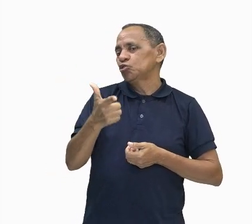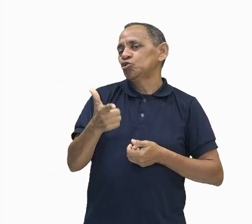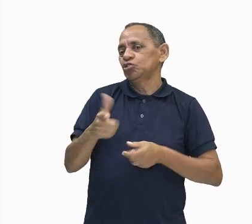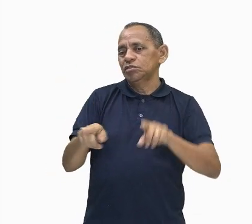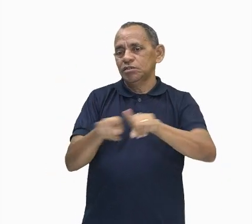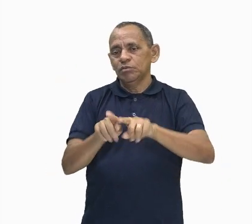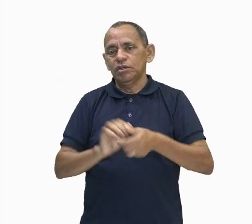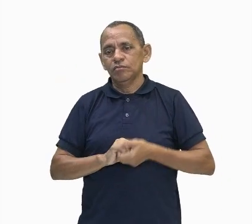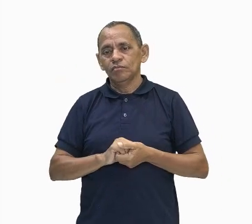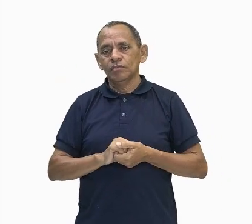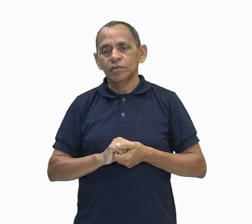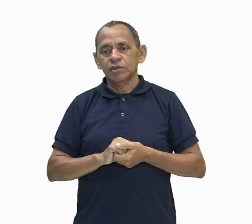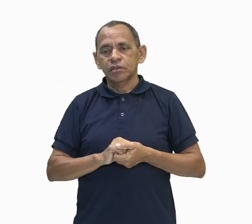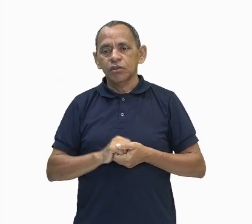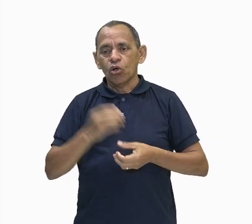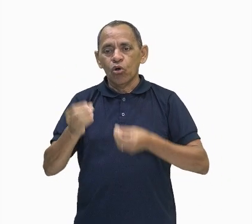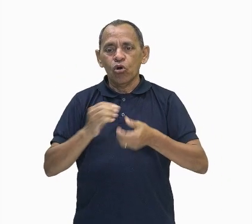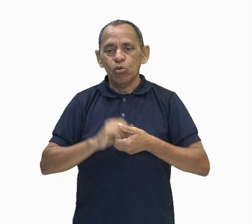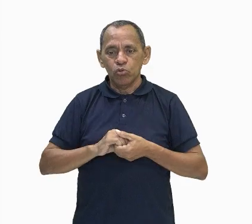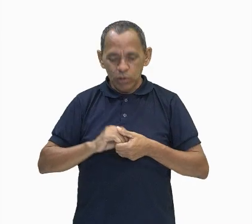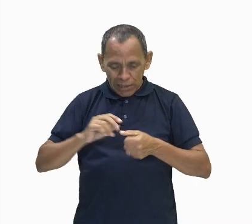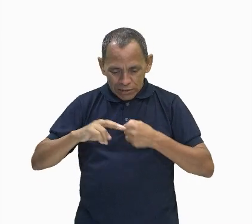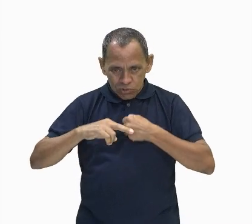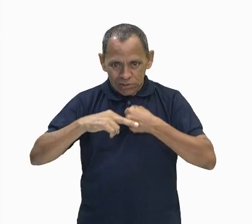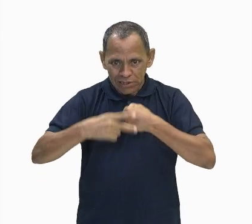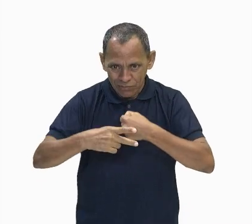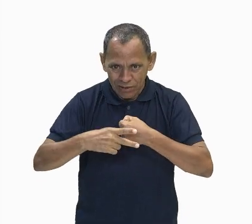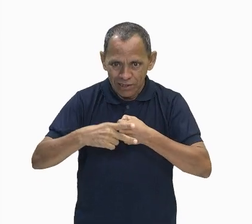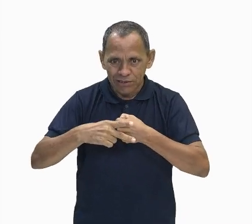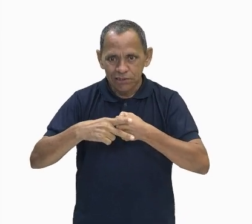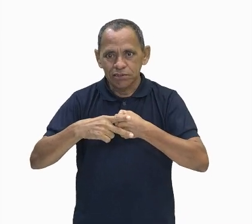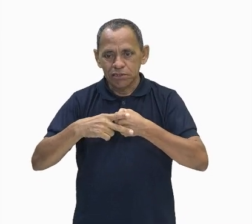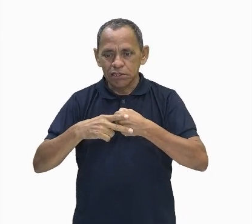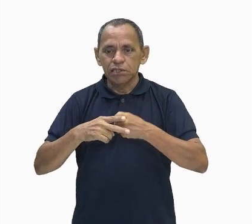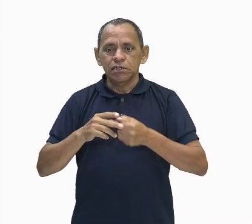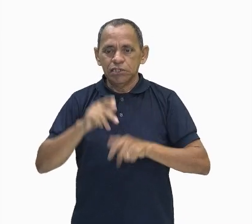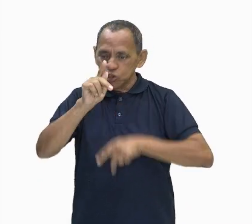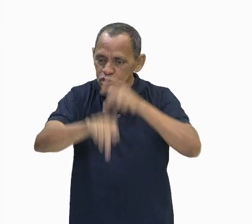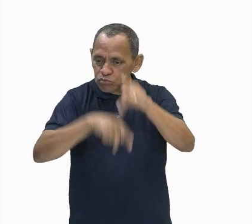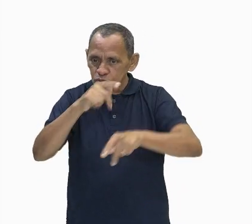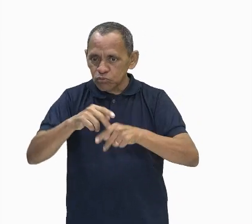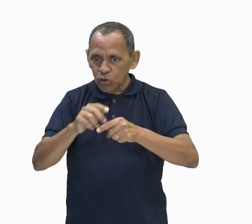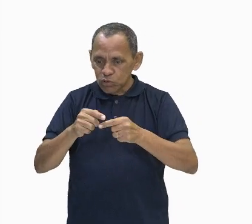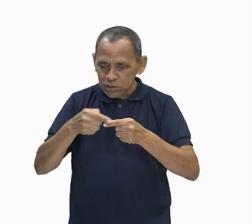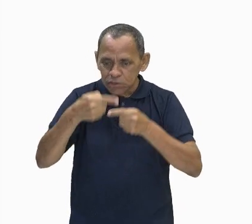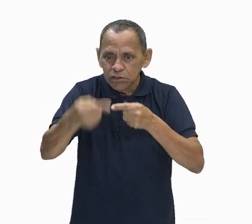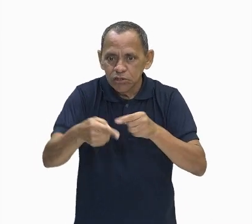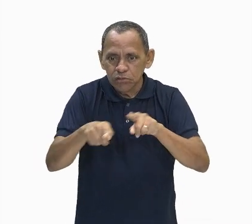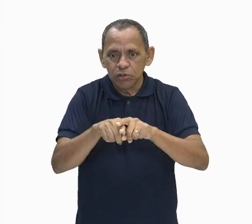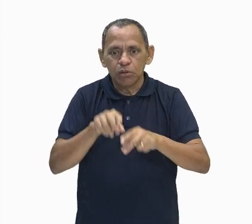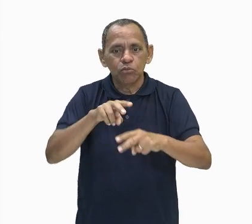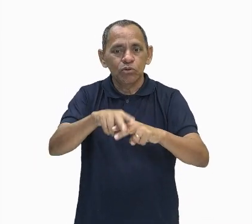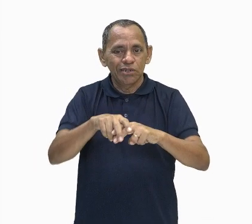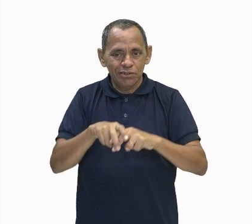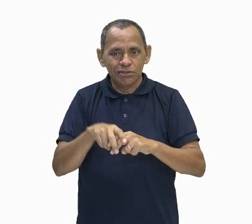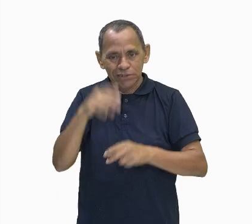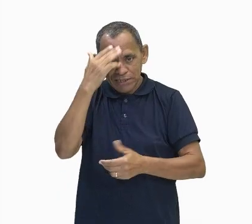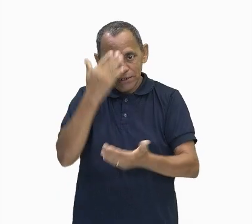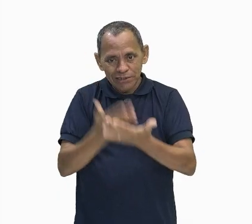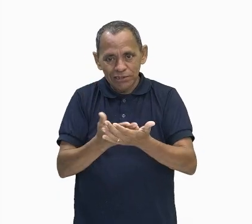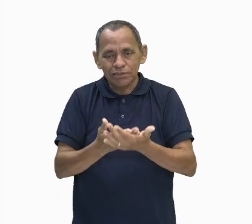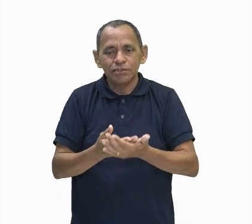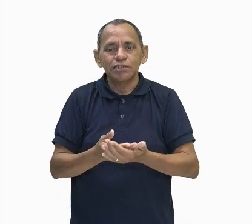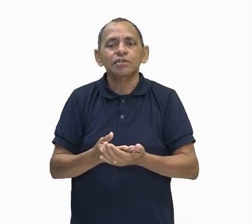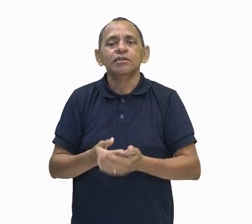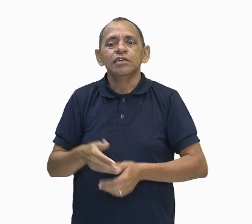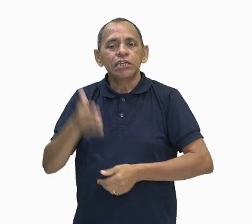há civilizações que se enxergam talvez como superiores às outras e por isso eles entendem que eles podem